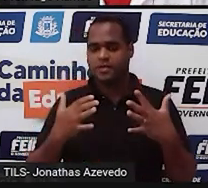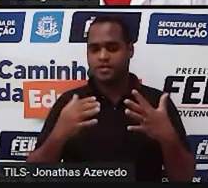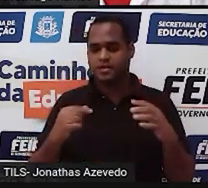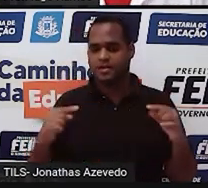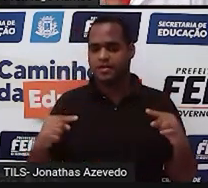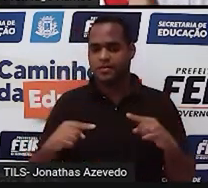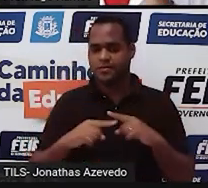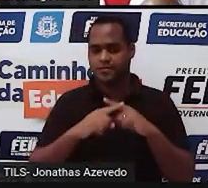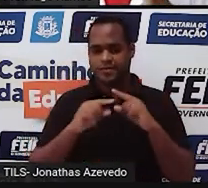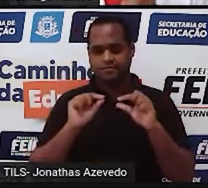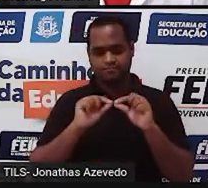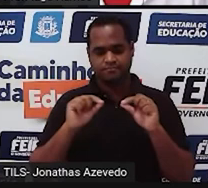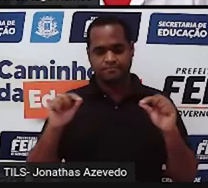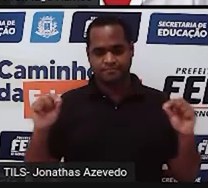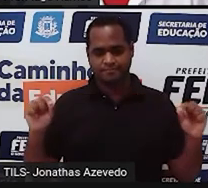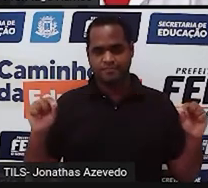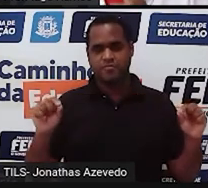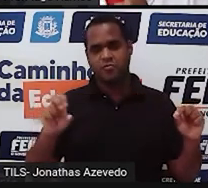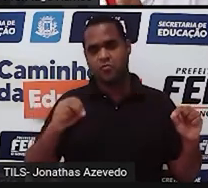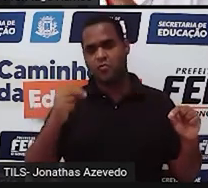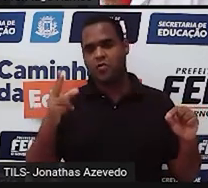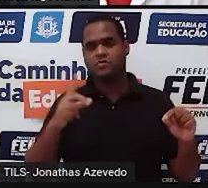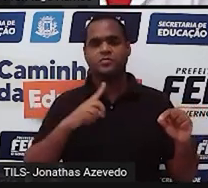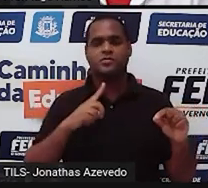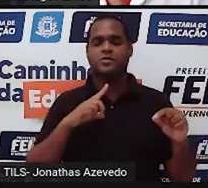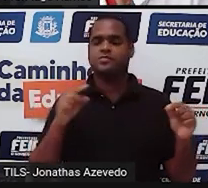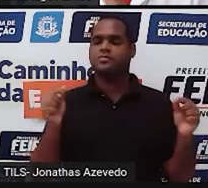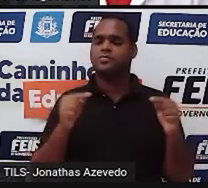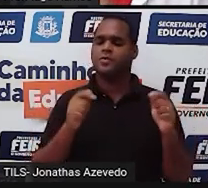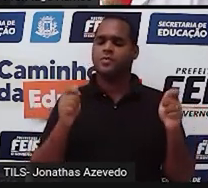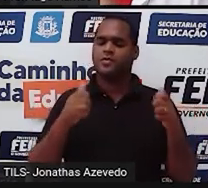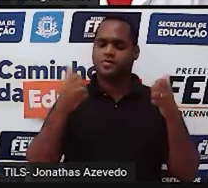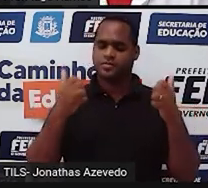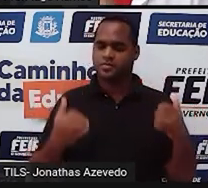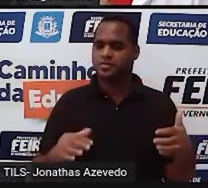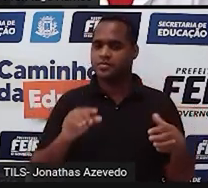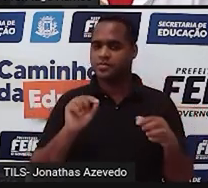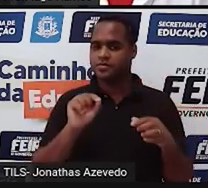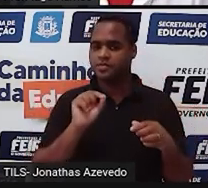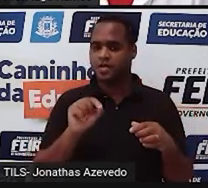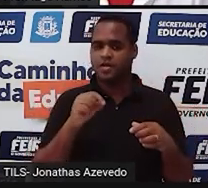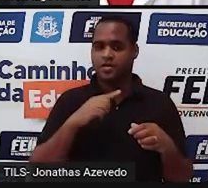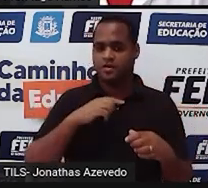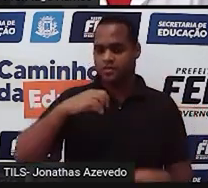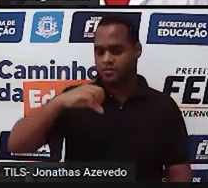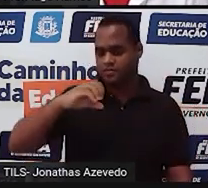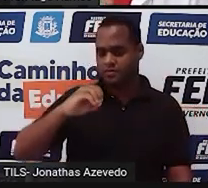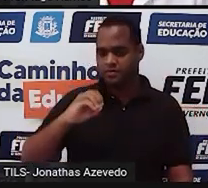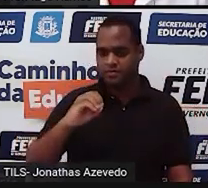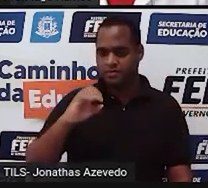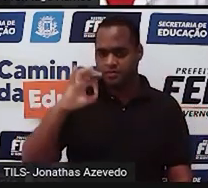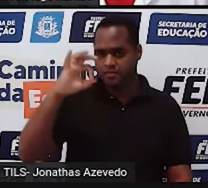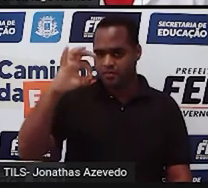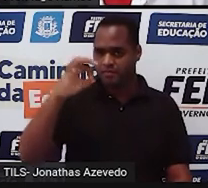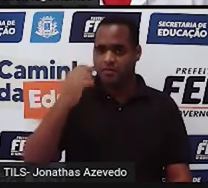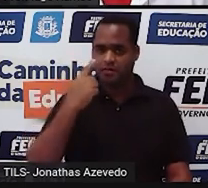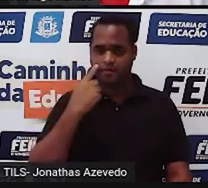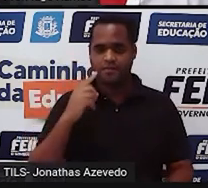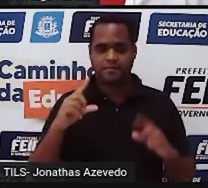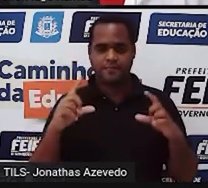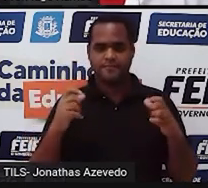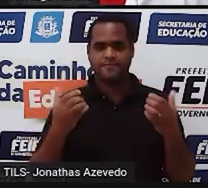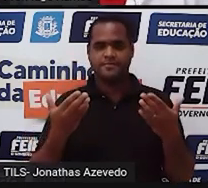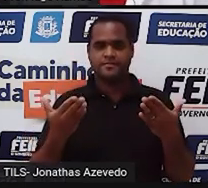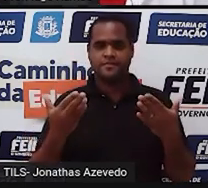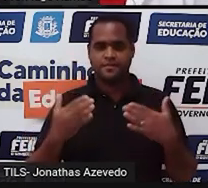cruza uma reta ou segmento e quando ela cruza ela forma ângulos de 90° volta na